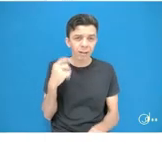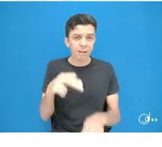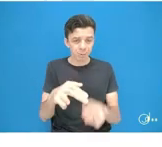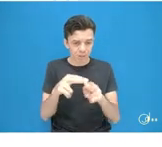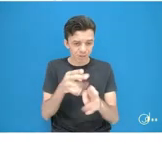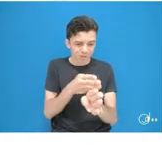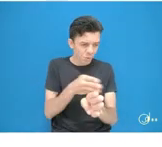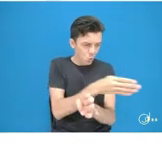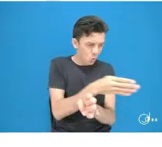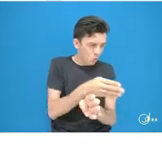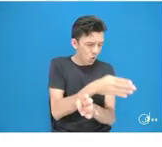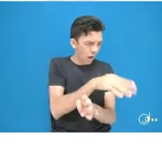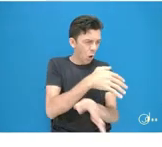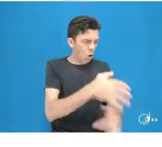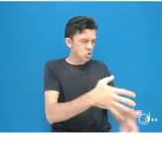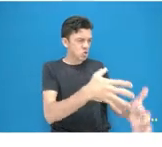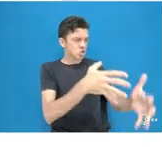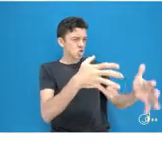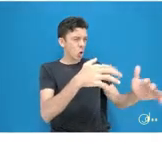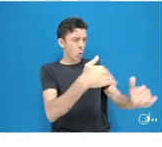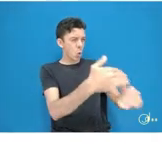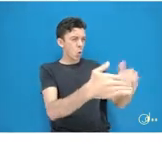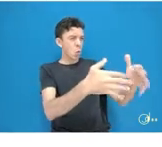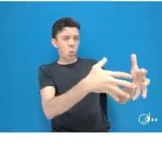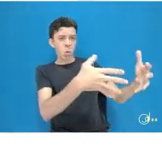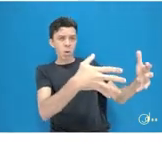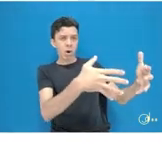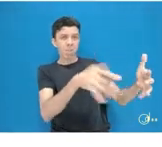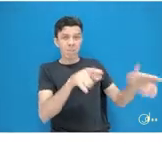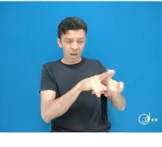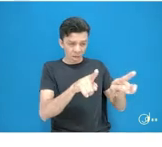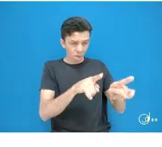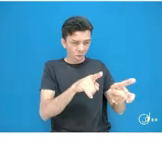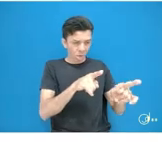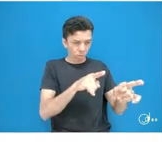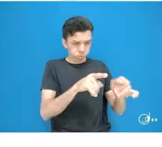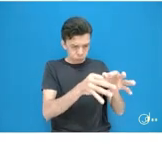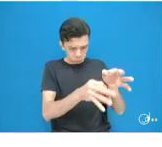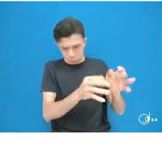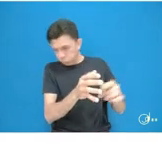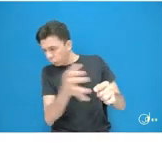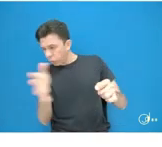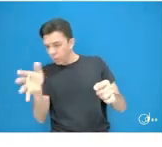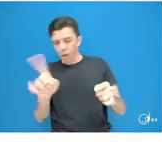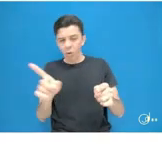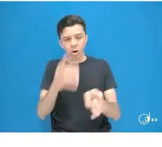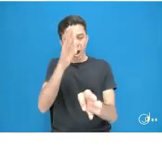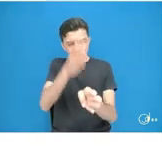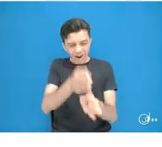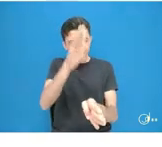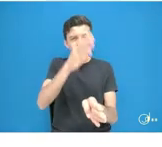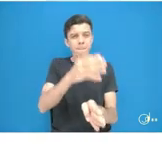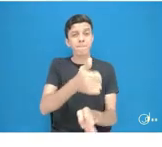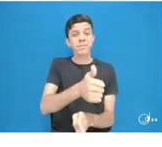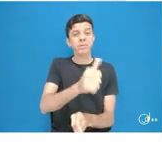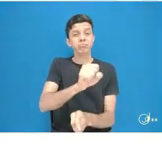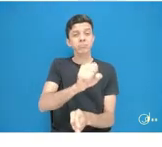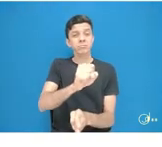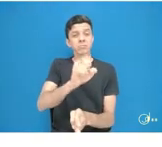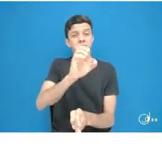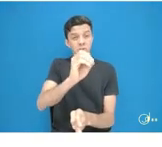esta fase dourada com a língua de sinais no seu auge não durou muito tempo, pois em 1880 foi realizado